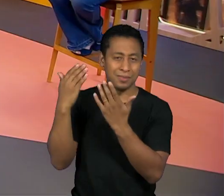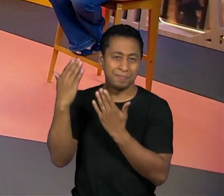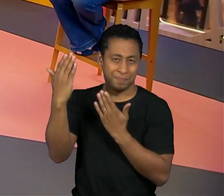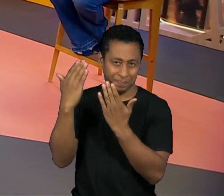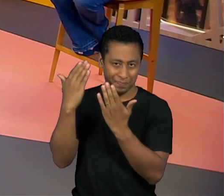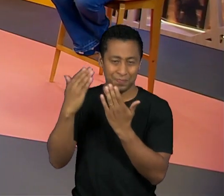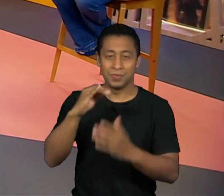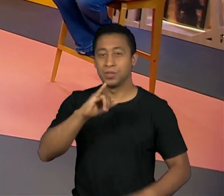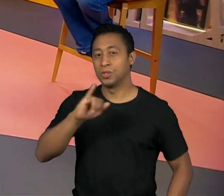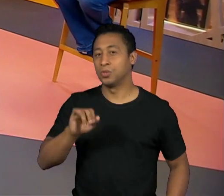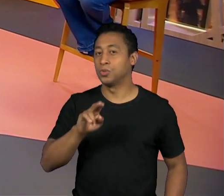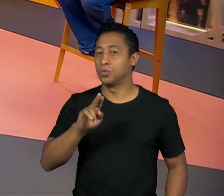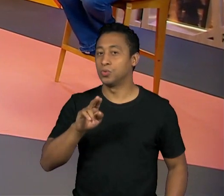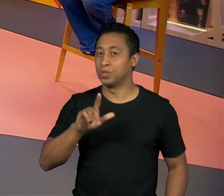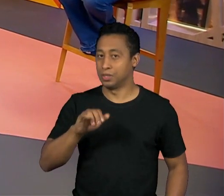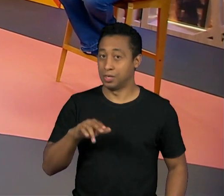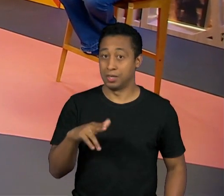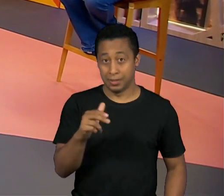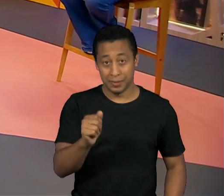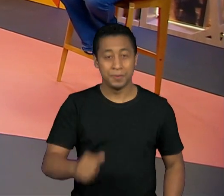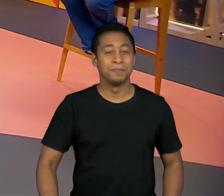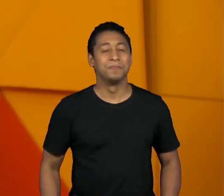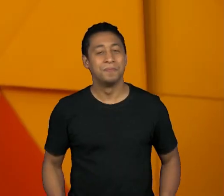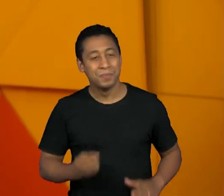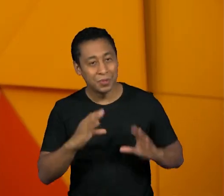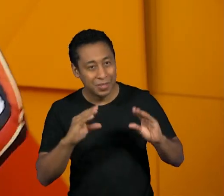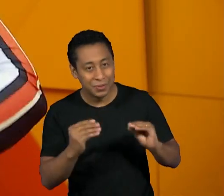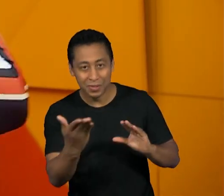Juliana. Boa noite. Boa noite, Heraldo. Boa noite, Cris.